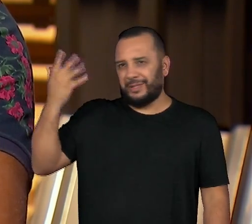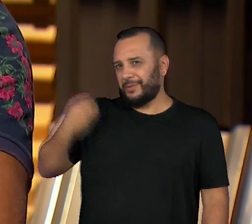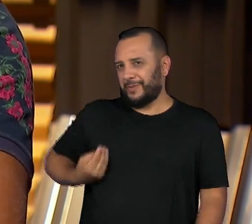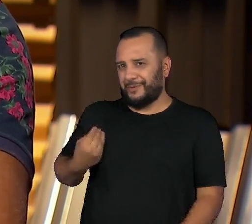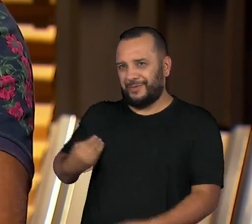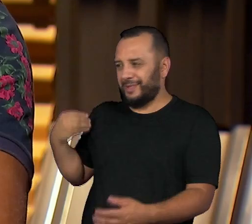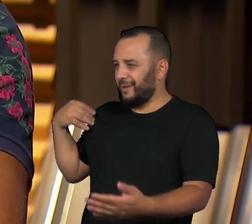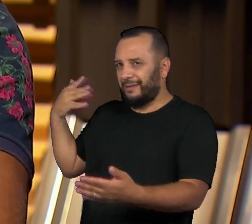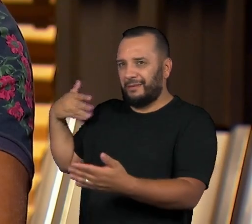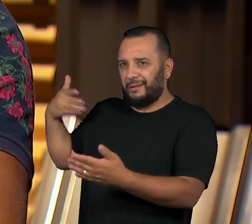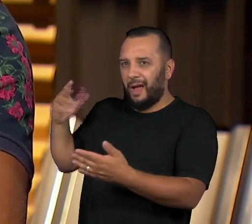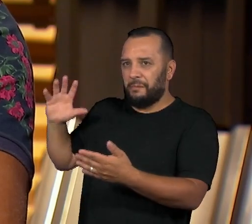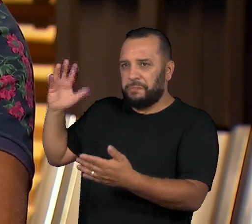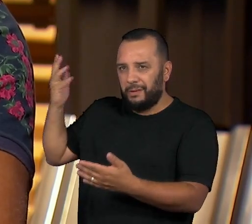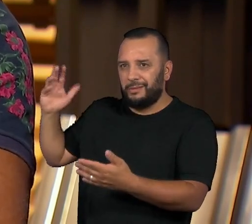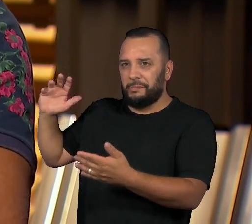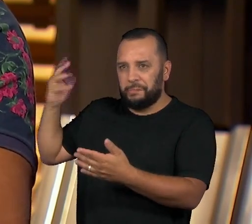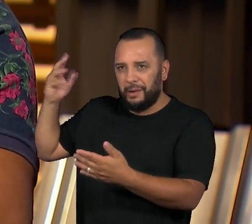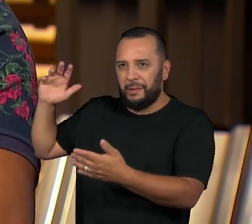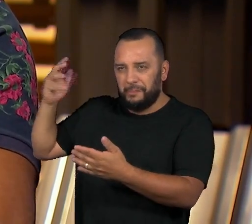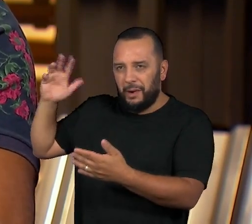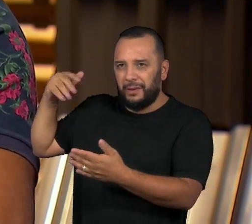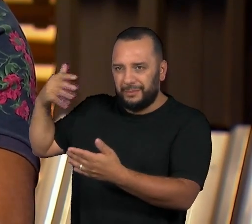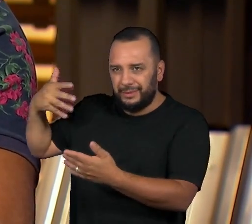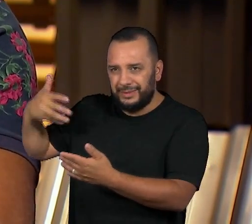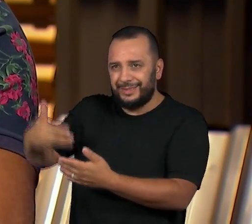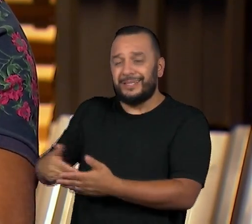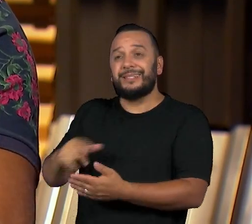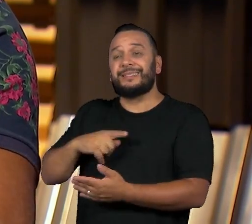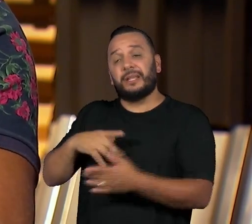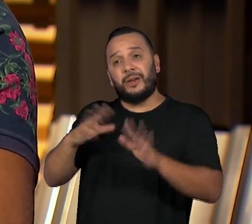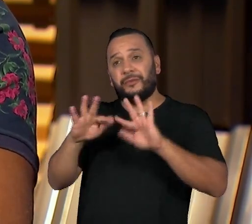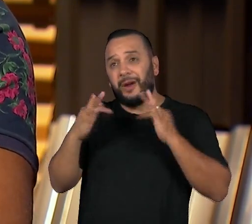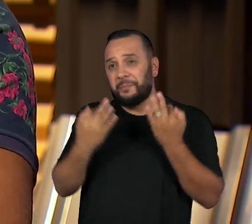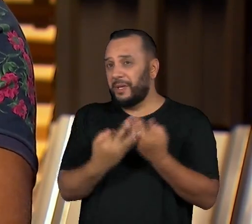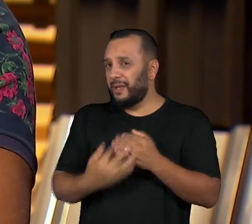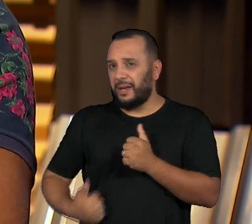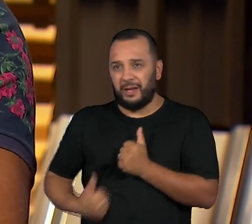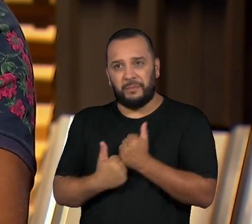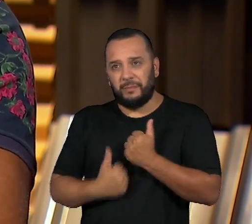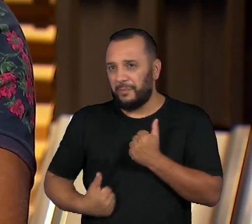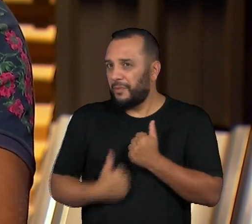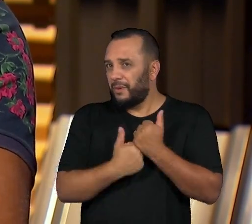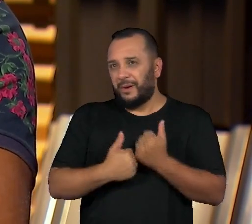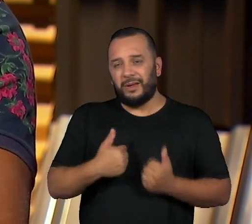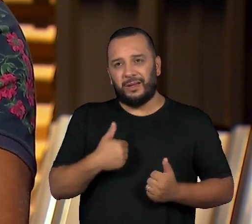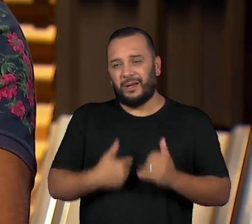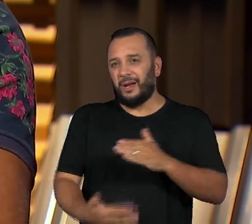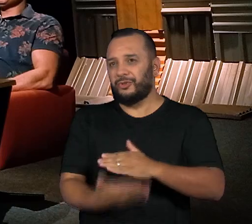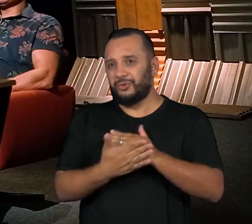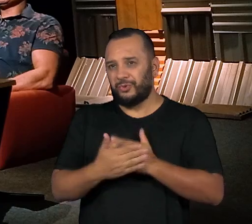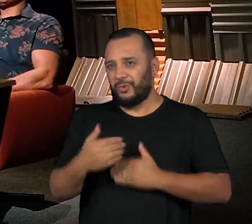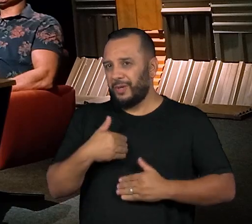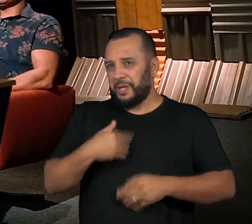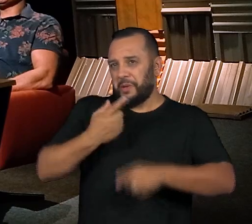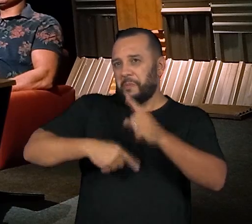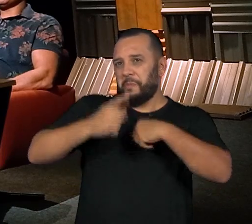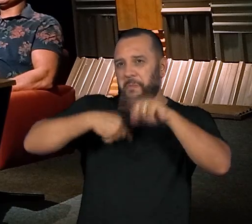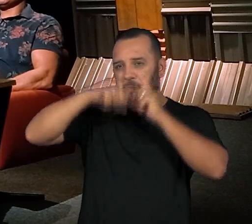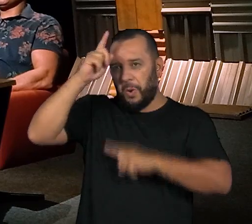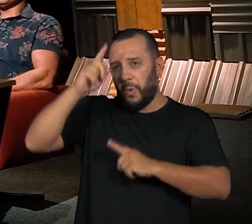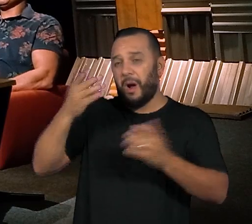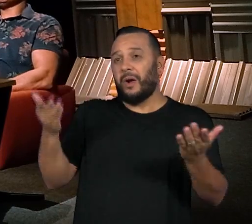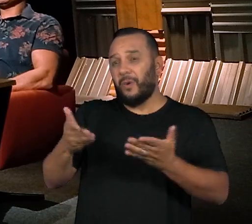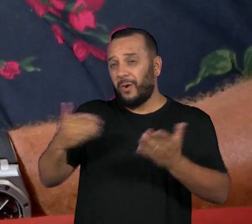E ter tido essa base familiar que me ajudou muito a chegar onde eu cheguei hoje e poder estar contando a